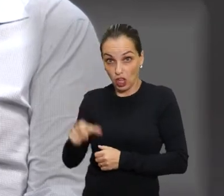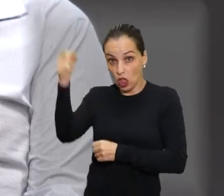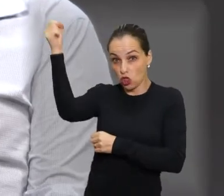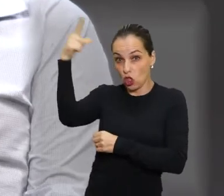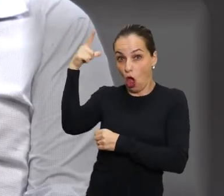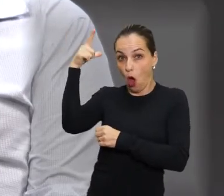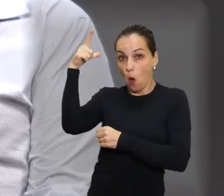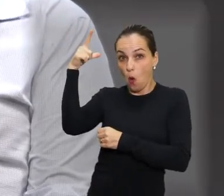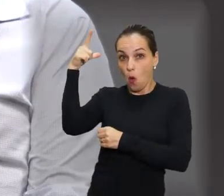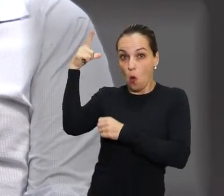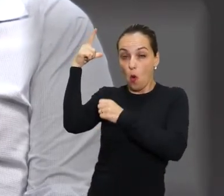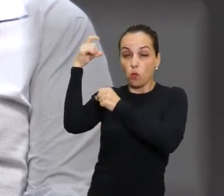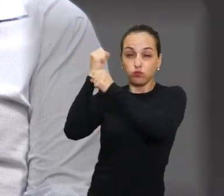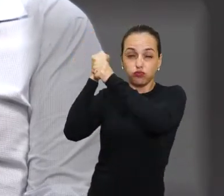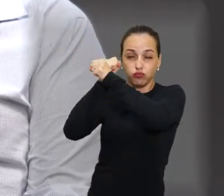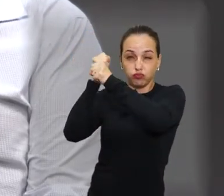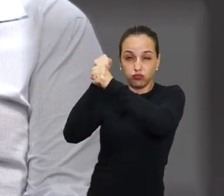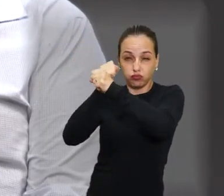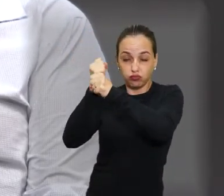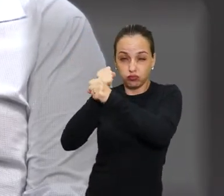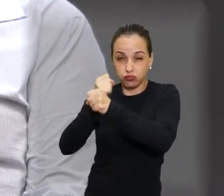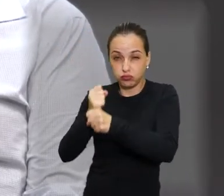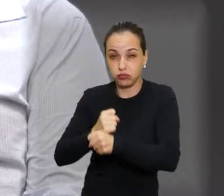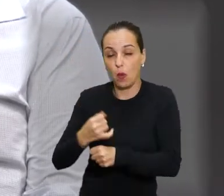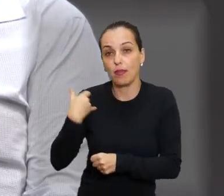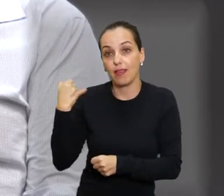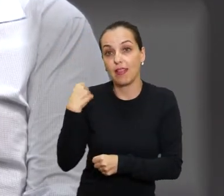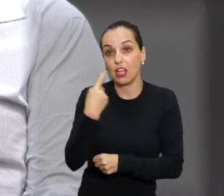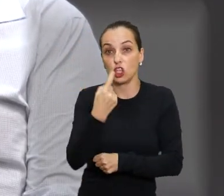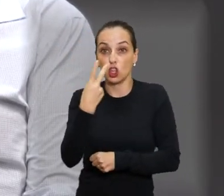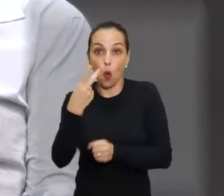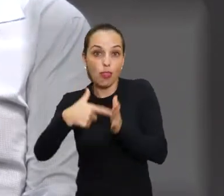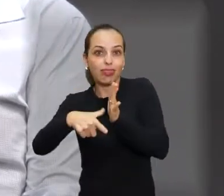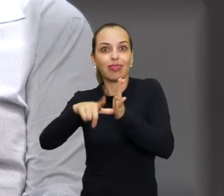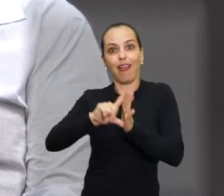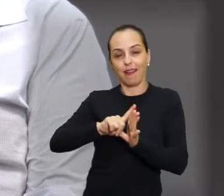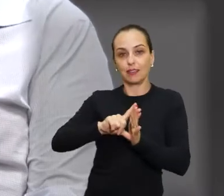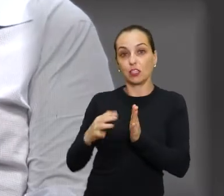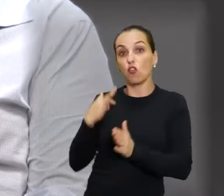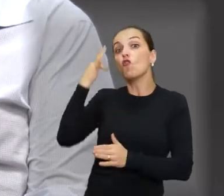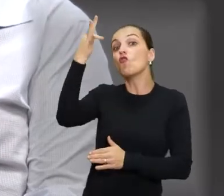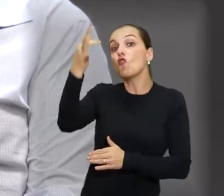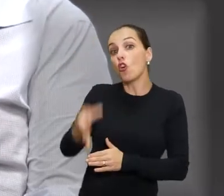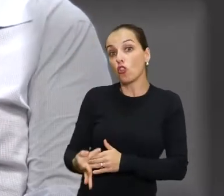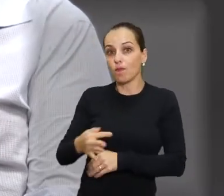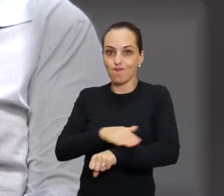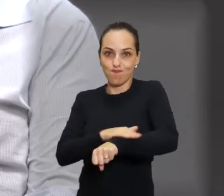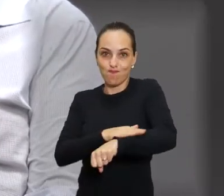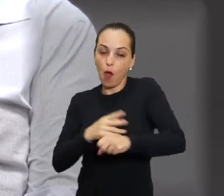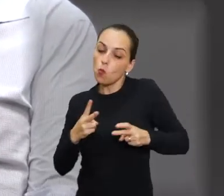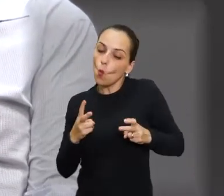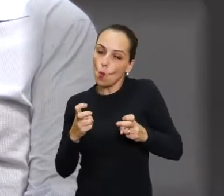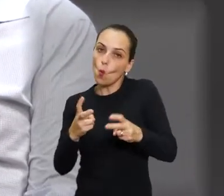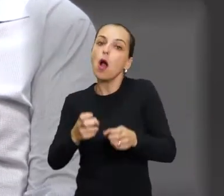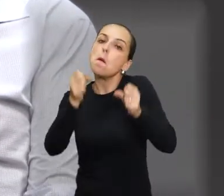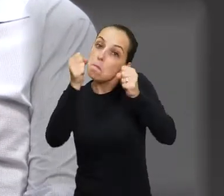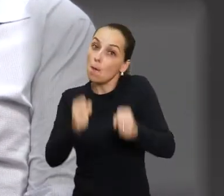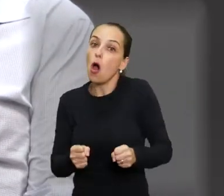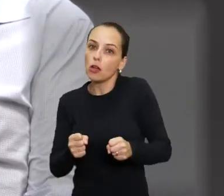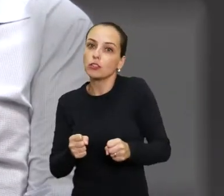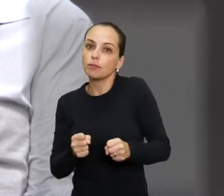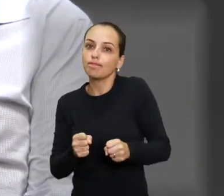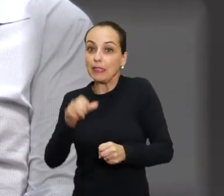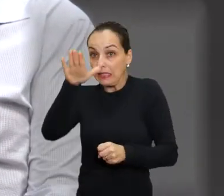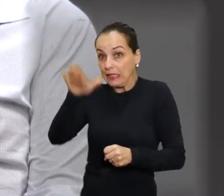que o câncer de pele lá na frente tem muito a ver com a exposição anterior aos 12 anos de idade. E como é que a